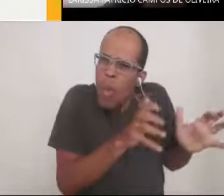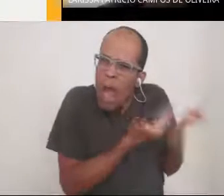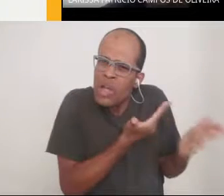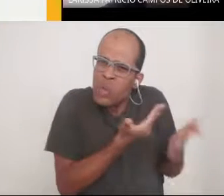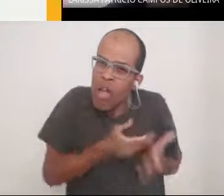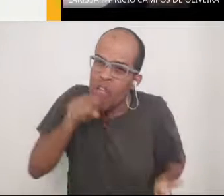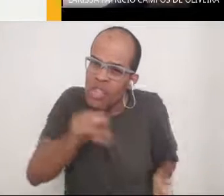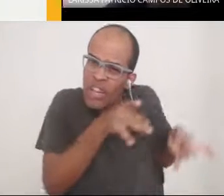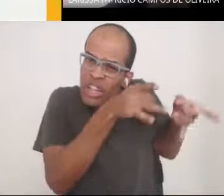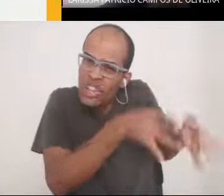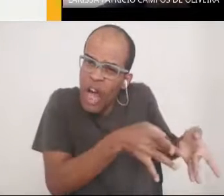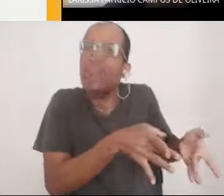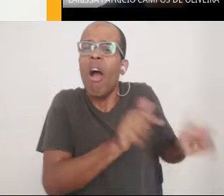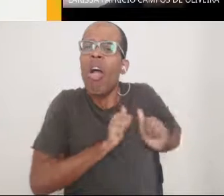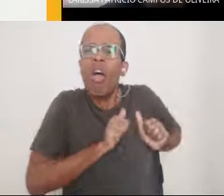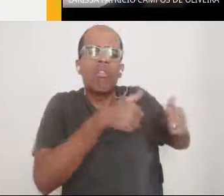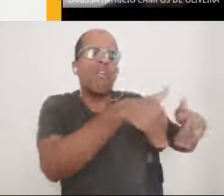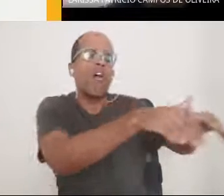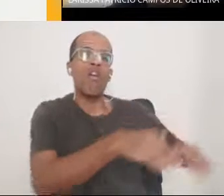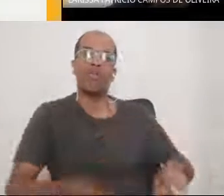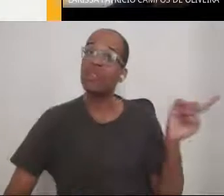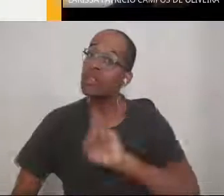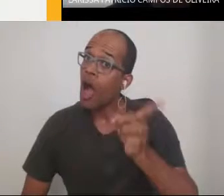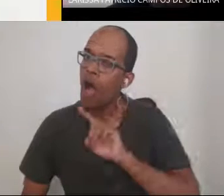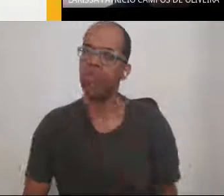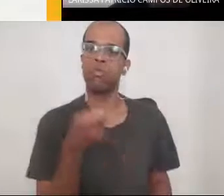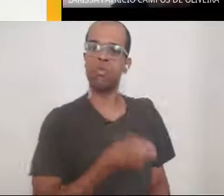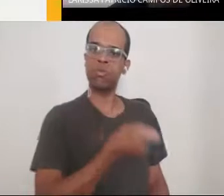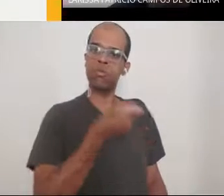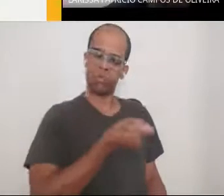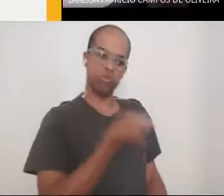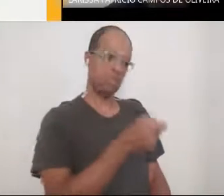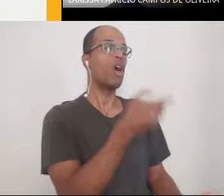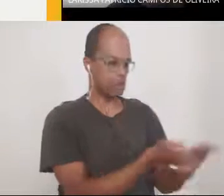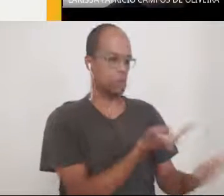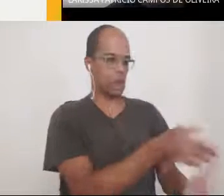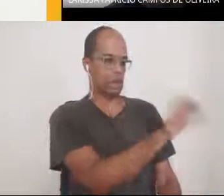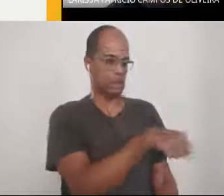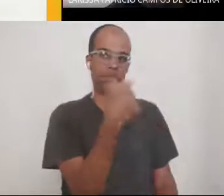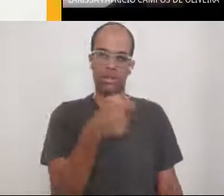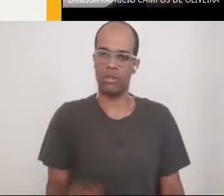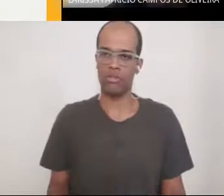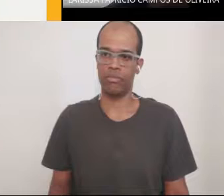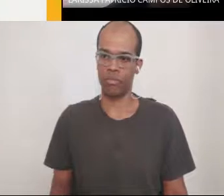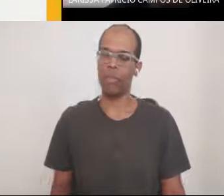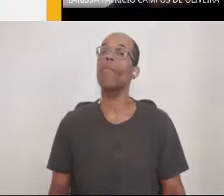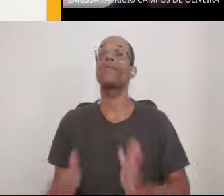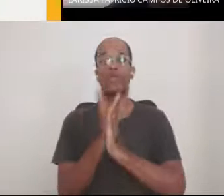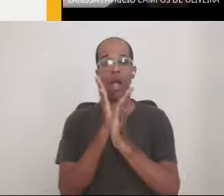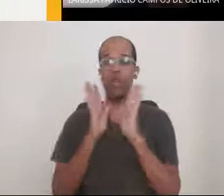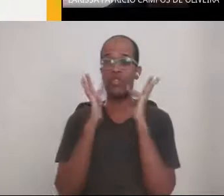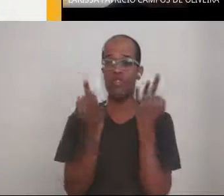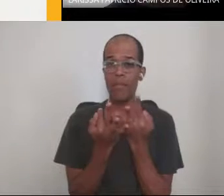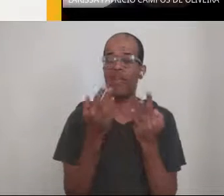né? É obrigação dele. Ele tem que estudar, né? E a família precisa garantir isso. Como eu falei, né? Nós temos pais, por exemplo, que nos falam,